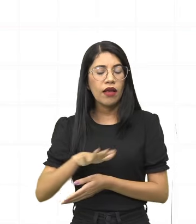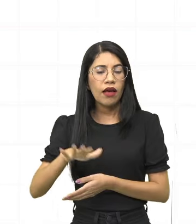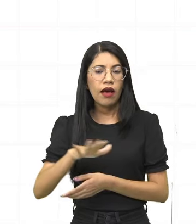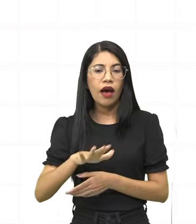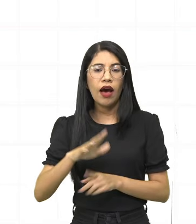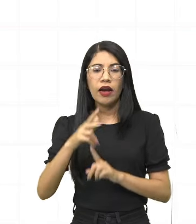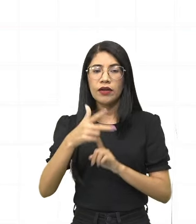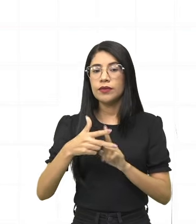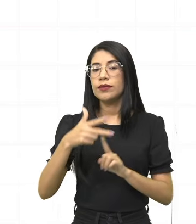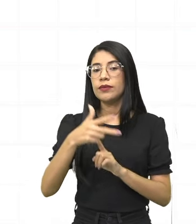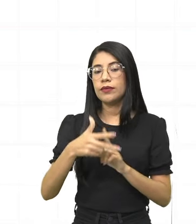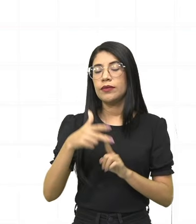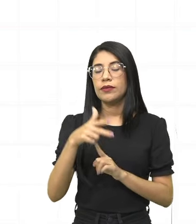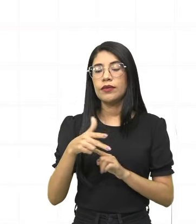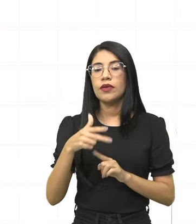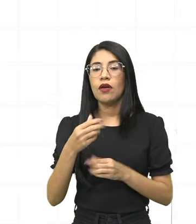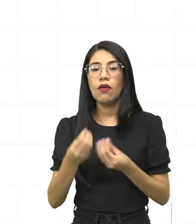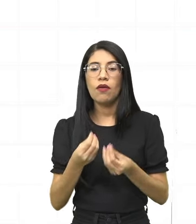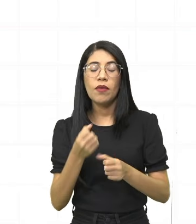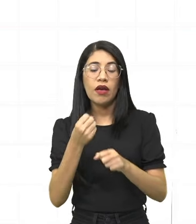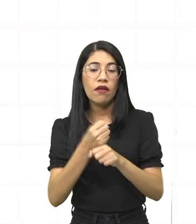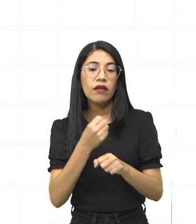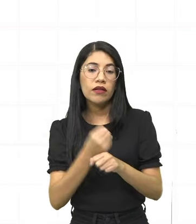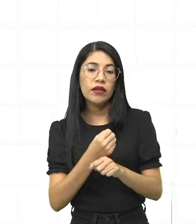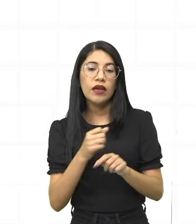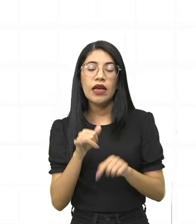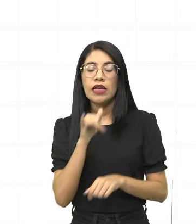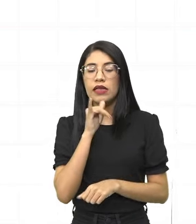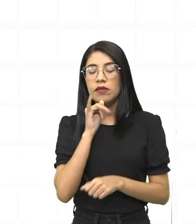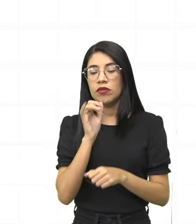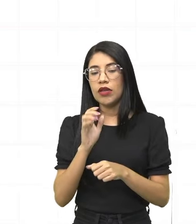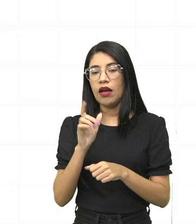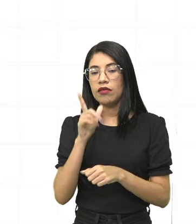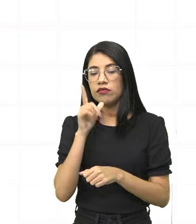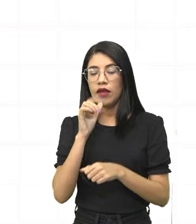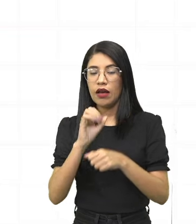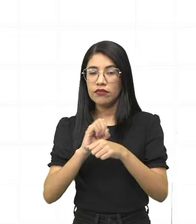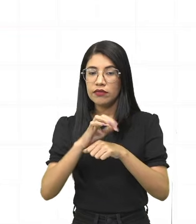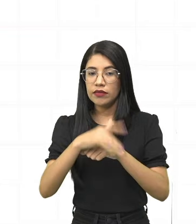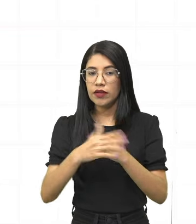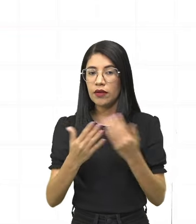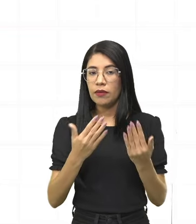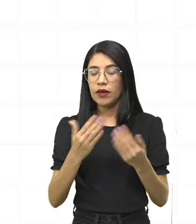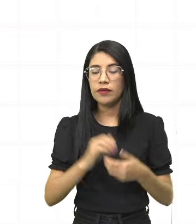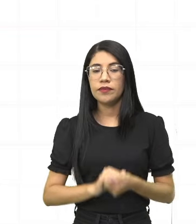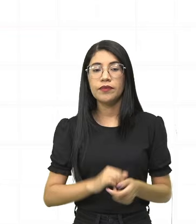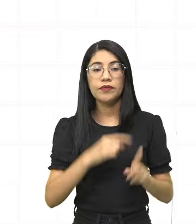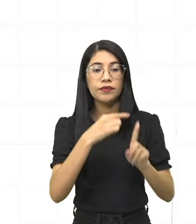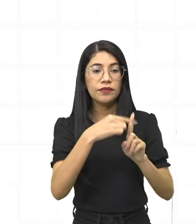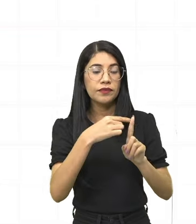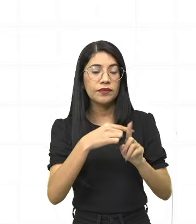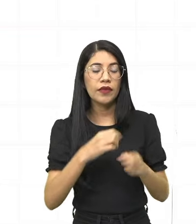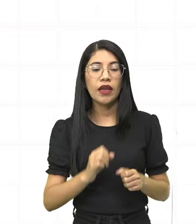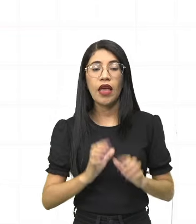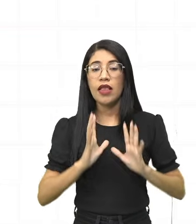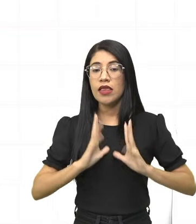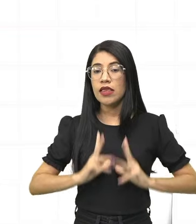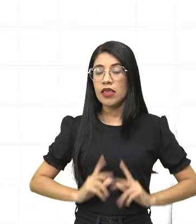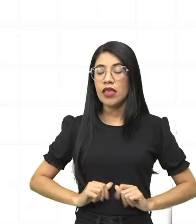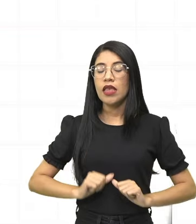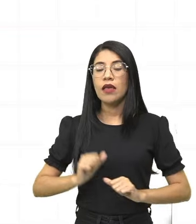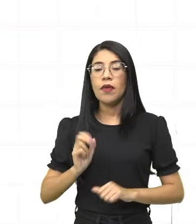eólicos, né? Com relação à construção, por exemplo, de uma hidrelétrica. Vamos às vantagens, aí a gente tem energia limpa,